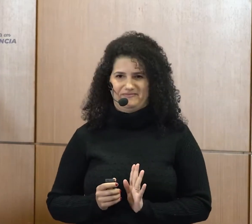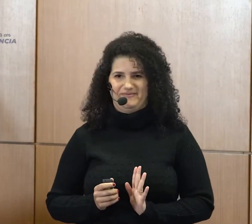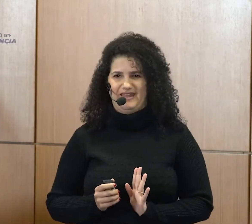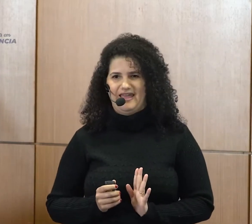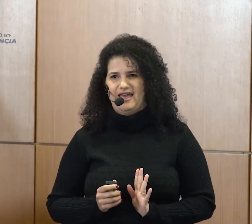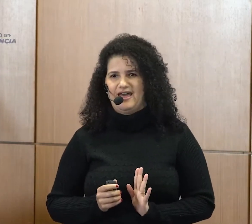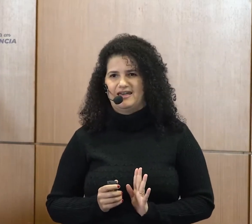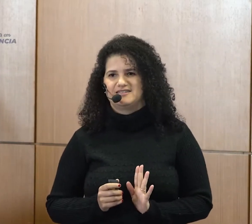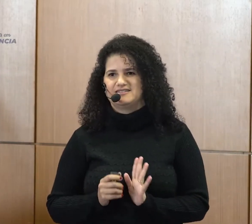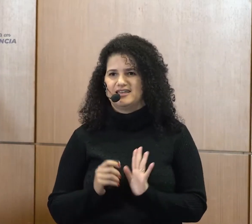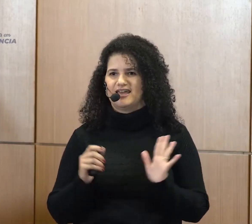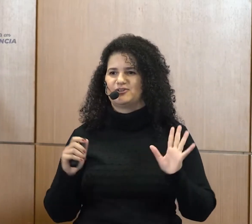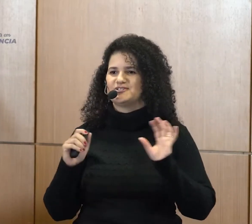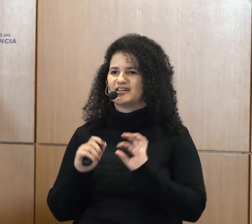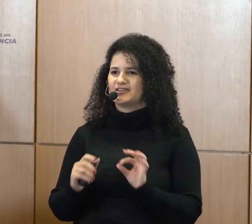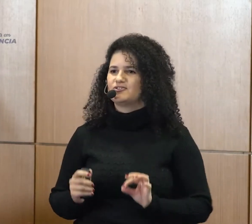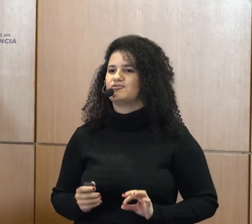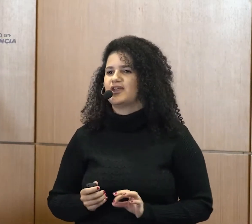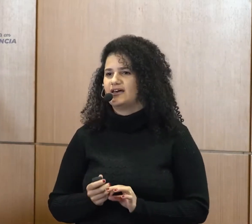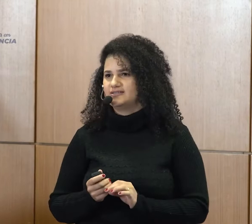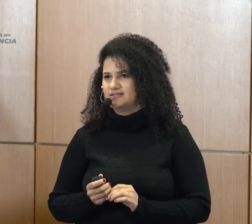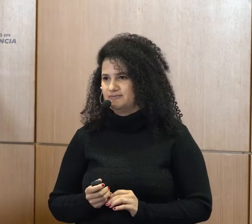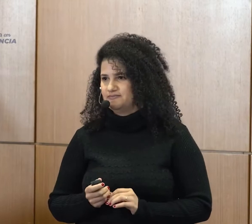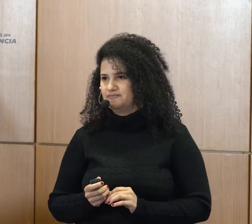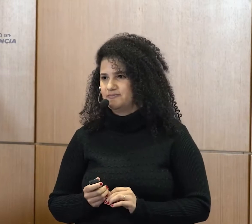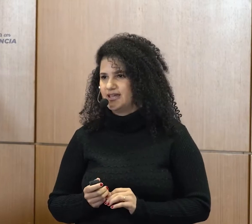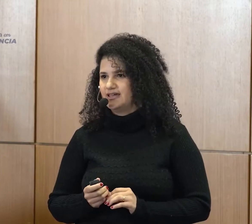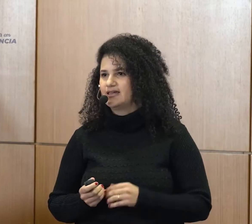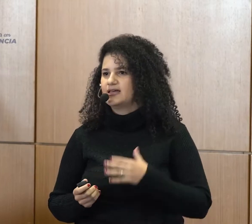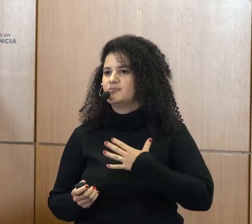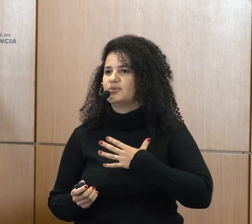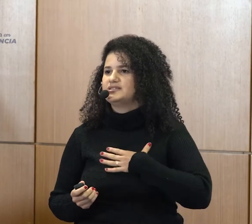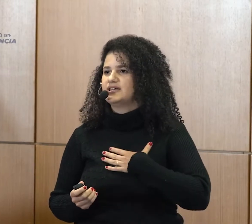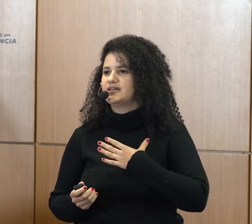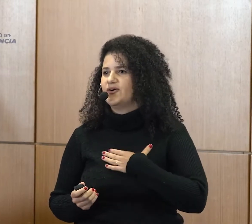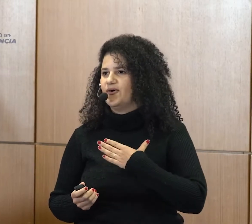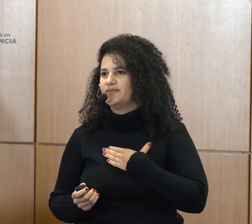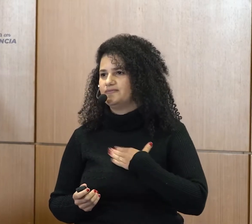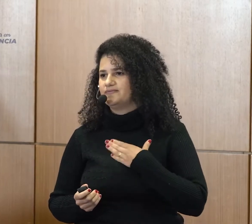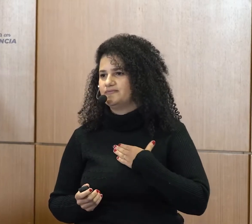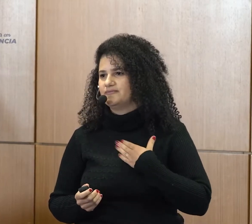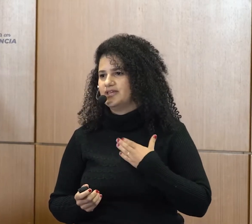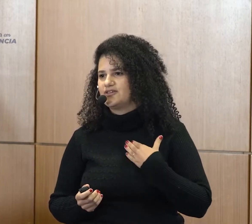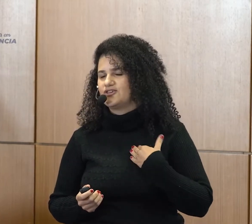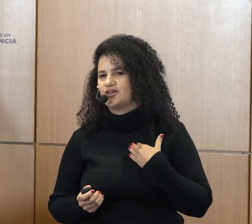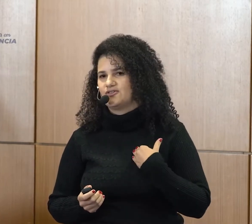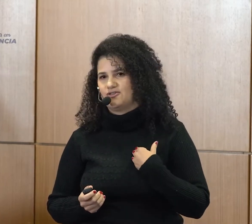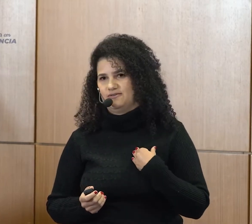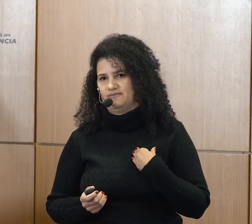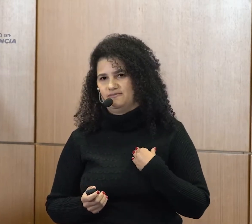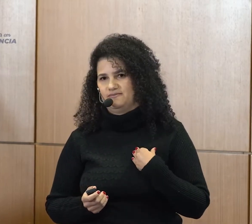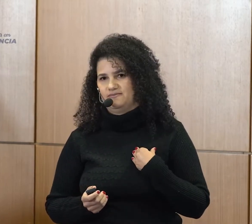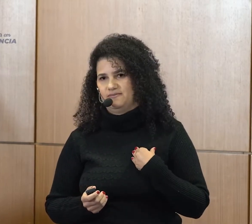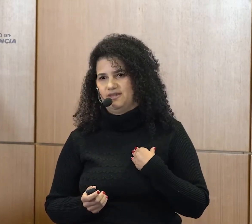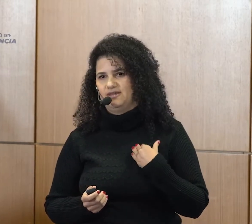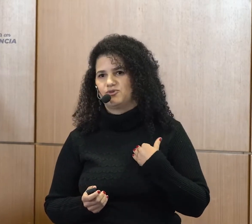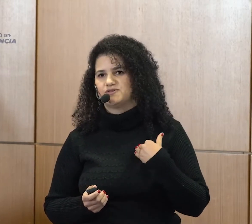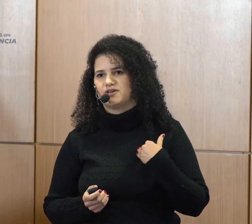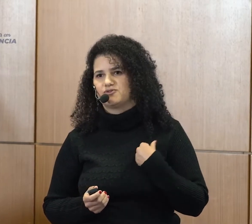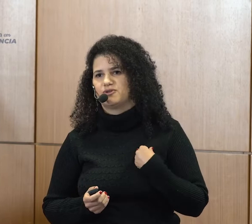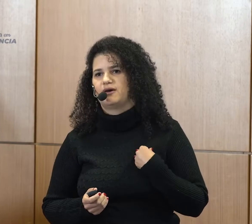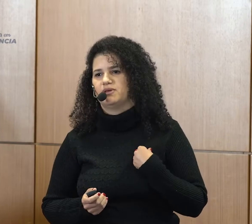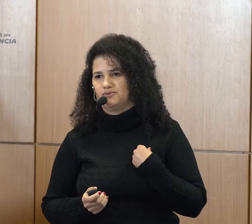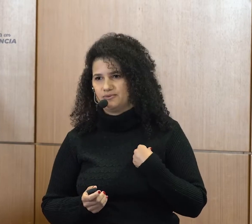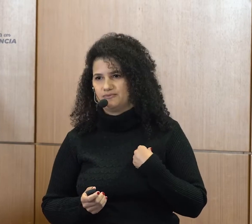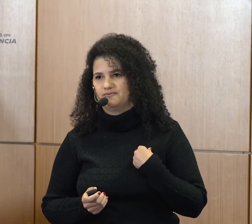colaborando. Às vezes é a nossa grande frase, né? Mas e aqui, ó? E a gente? E o